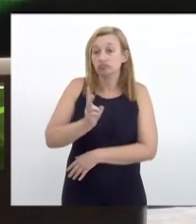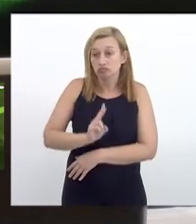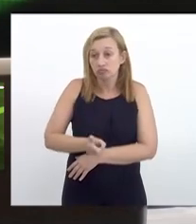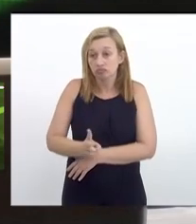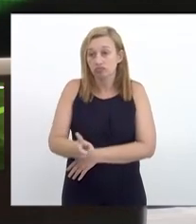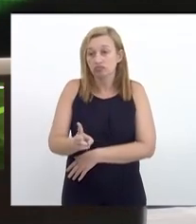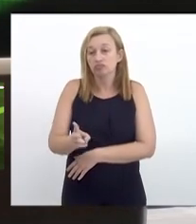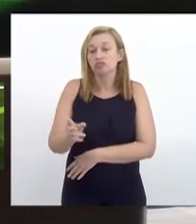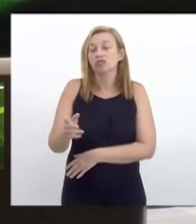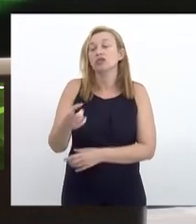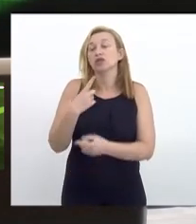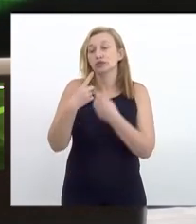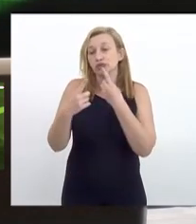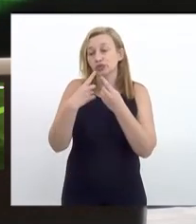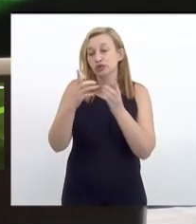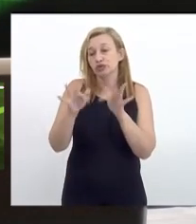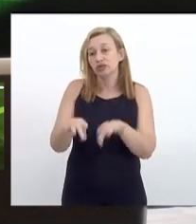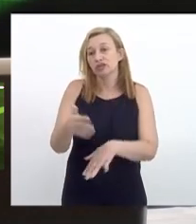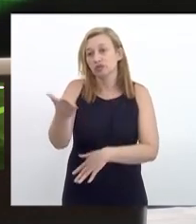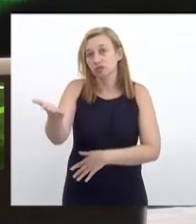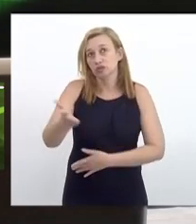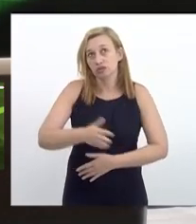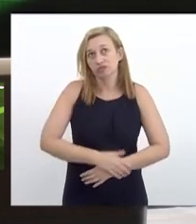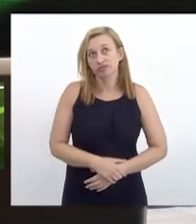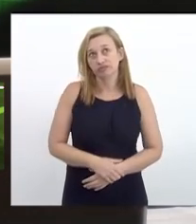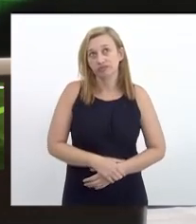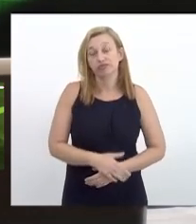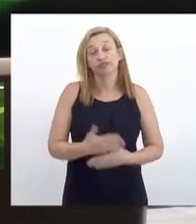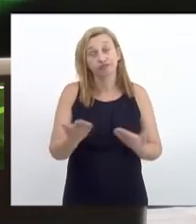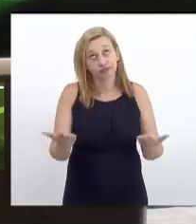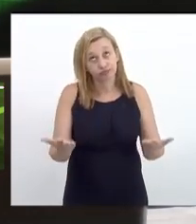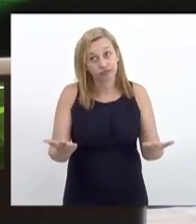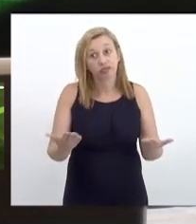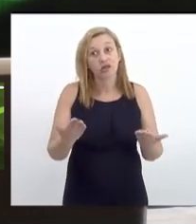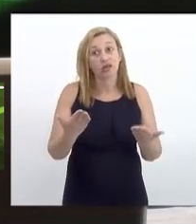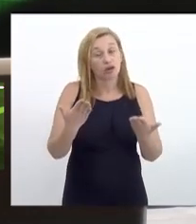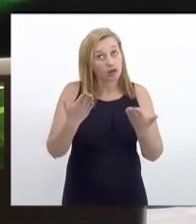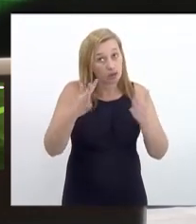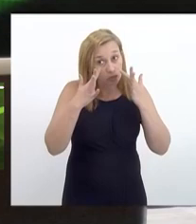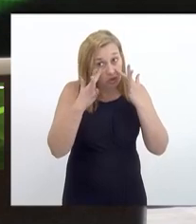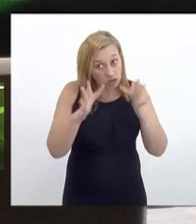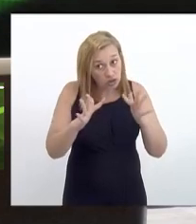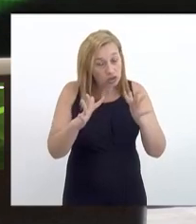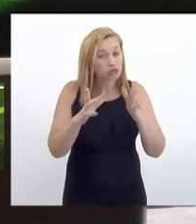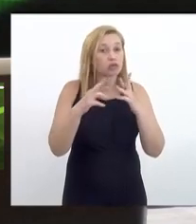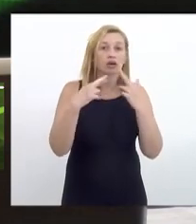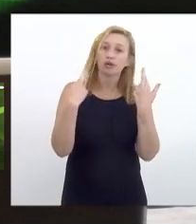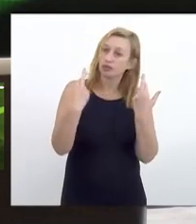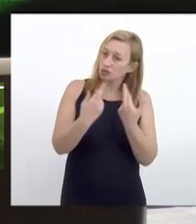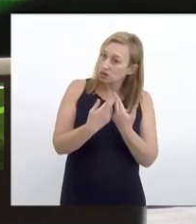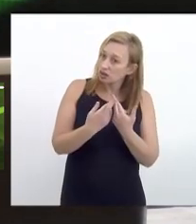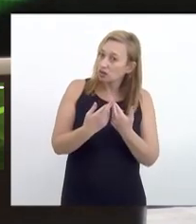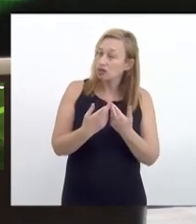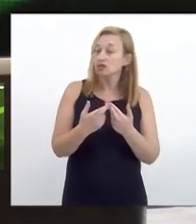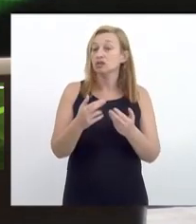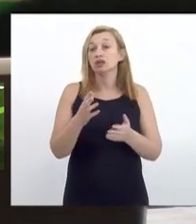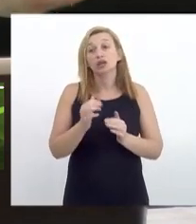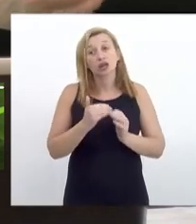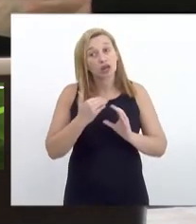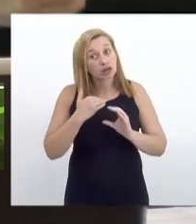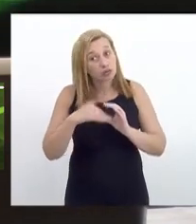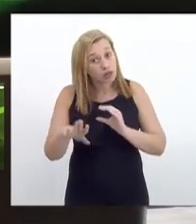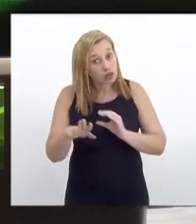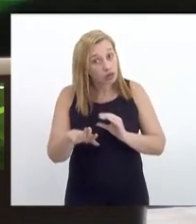Acabamos de discutir Não Não é Por favor Tem que prestar atenção Na reunião Porque nós agora Encaminhamos E